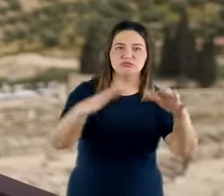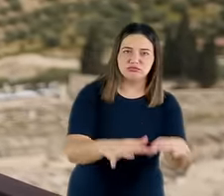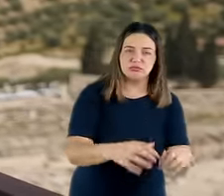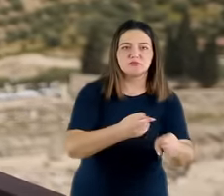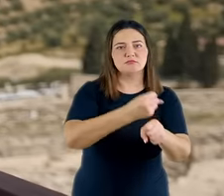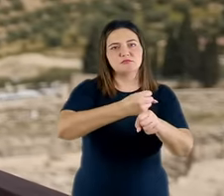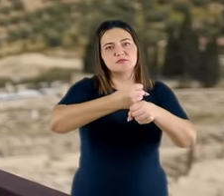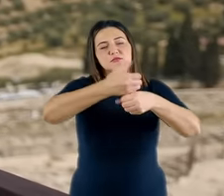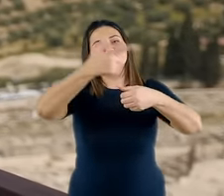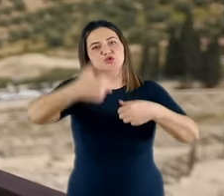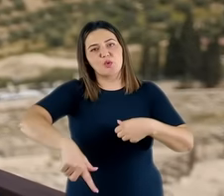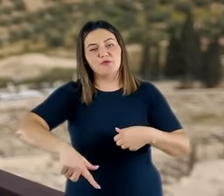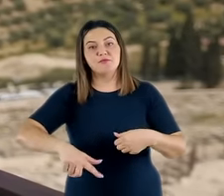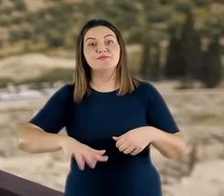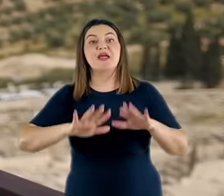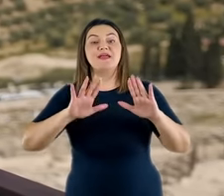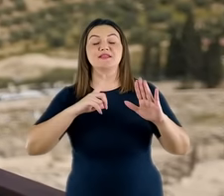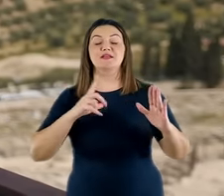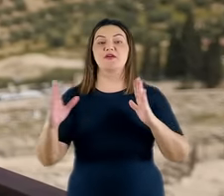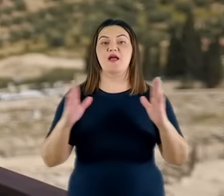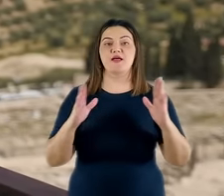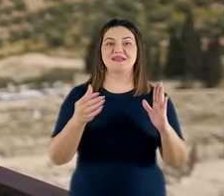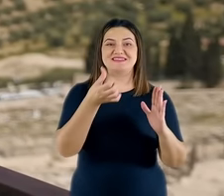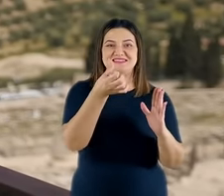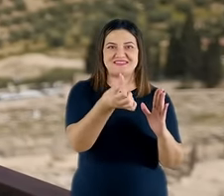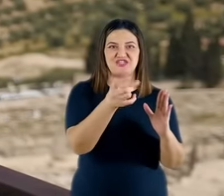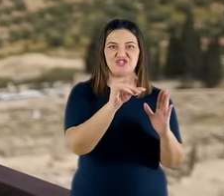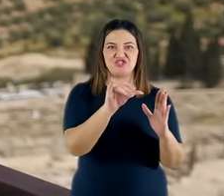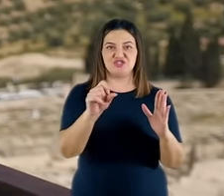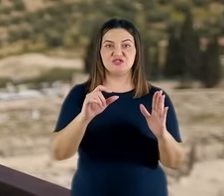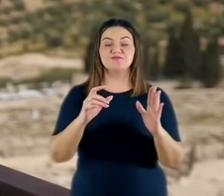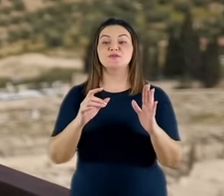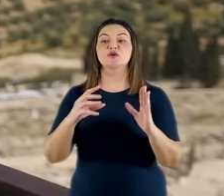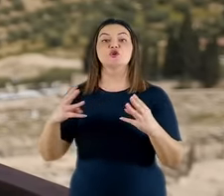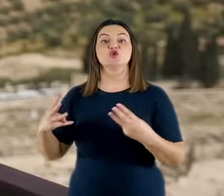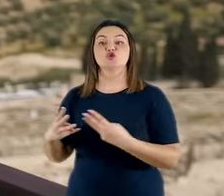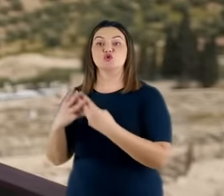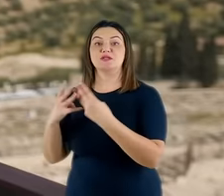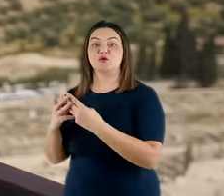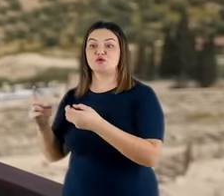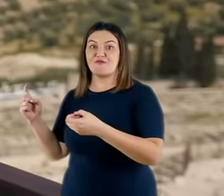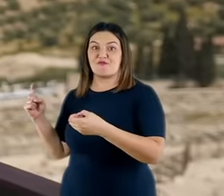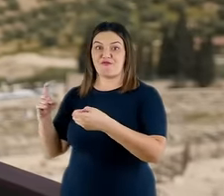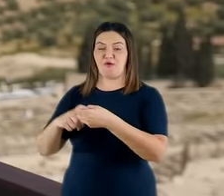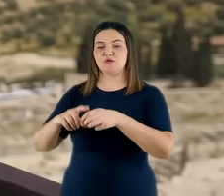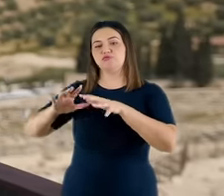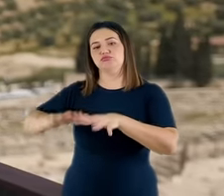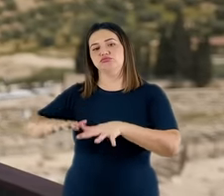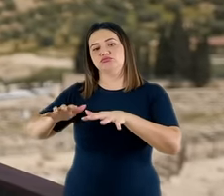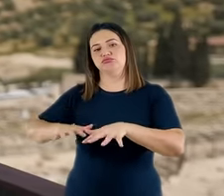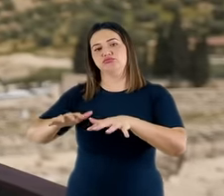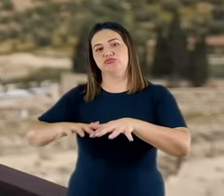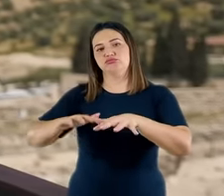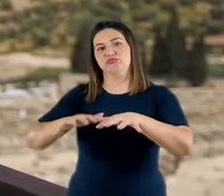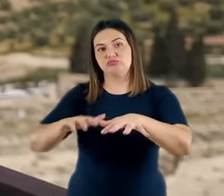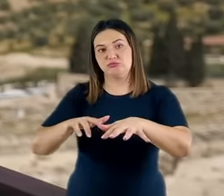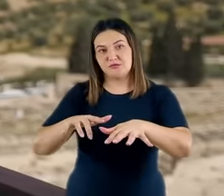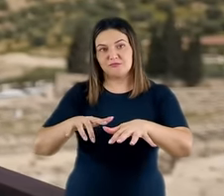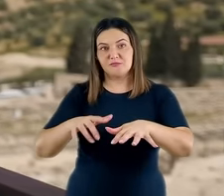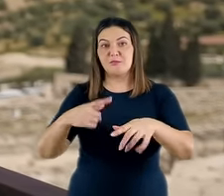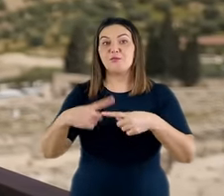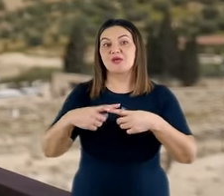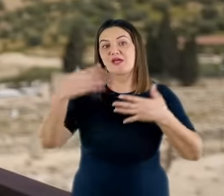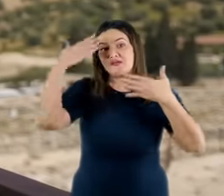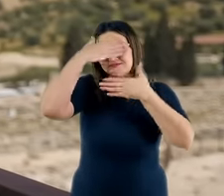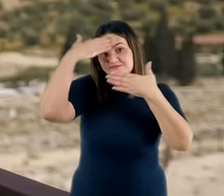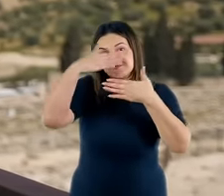chegou a época da Guerra dos Seis Dias, que os judeus retomam a cidade de Jerusalém, o exército de Israel